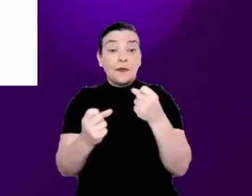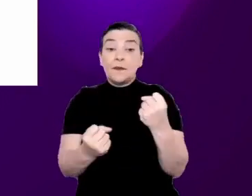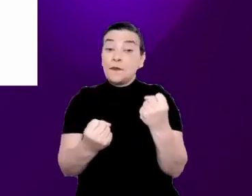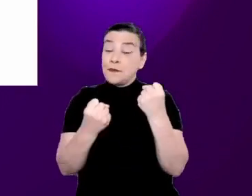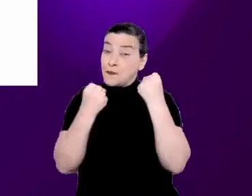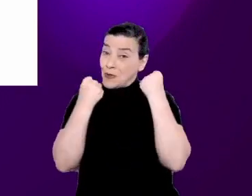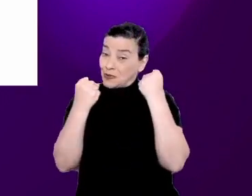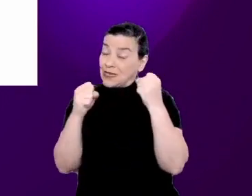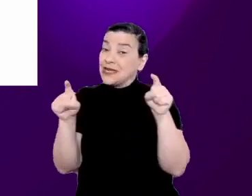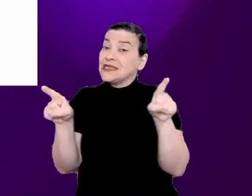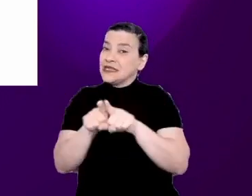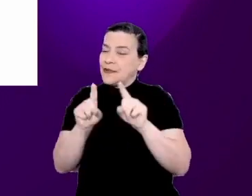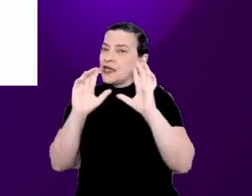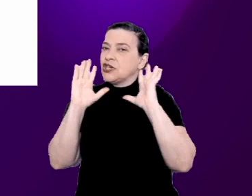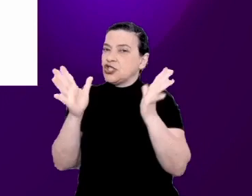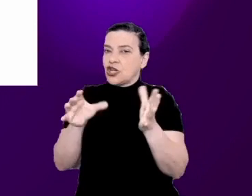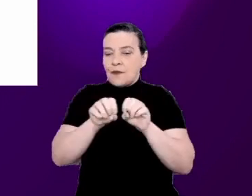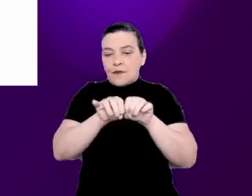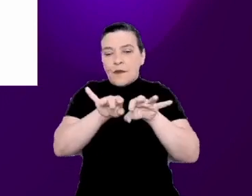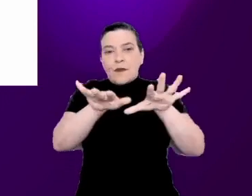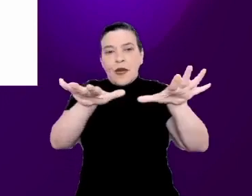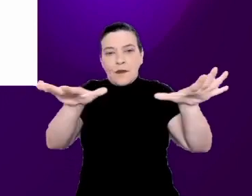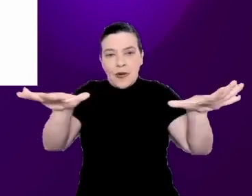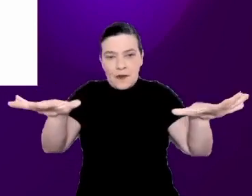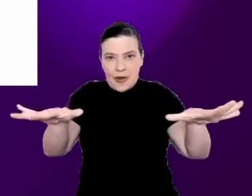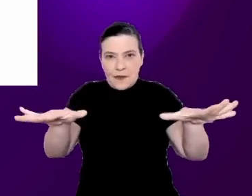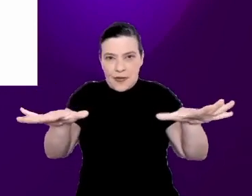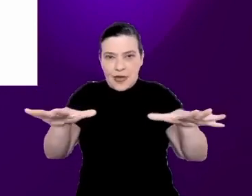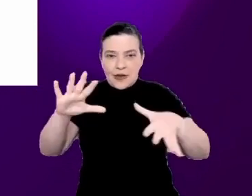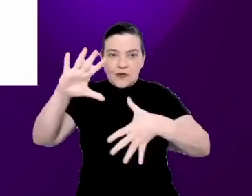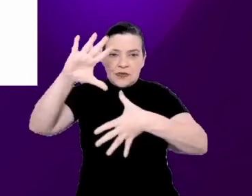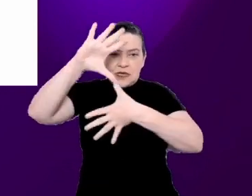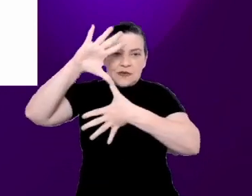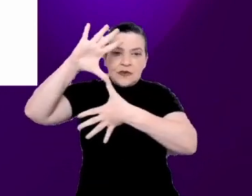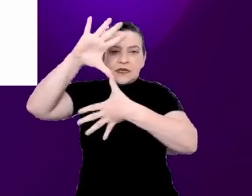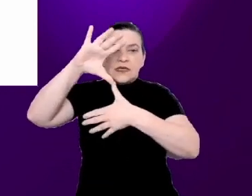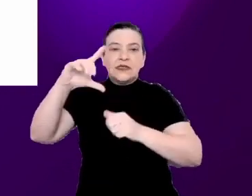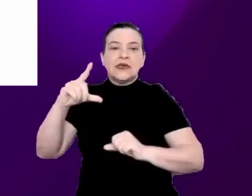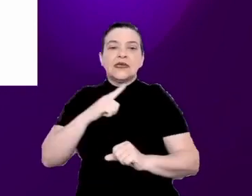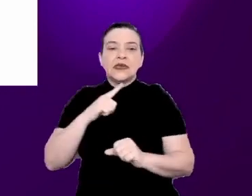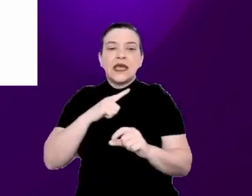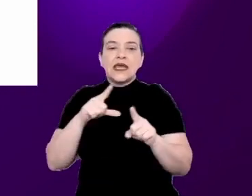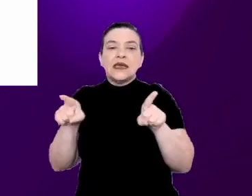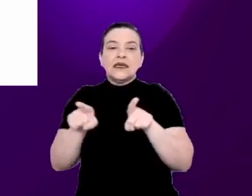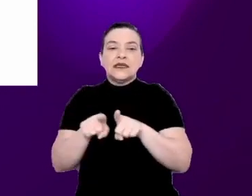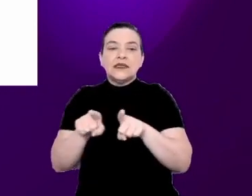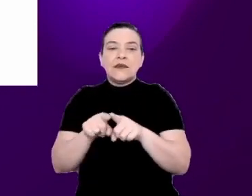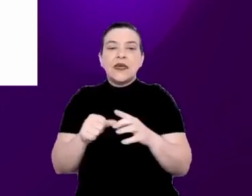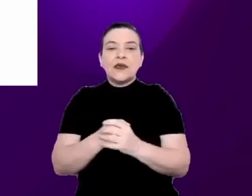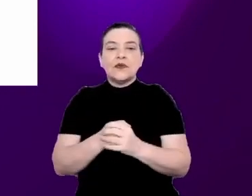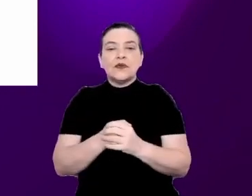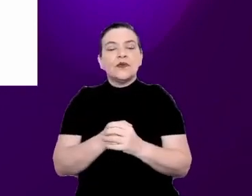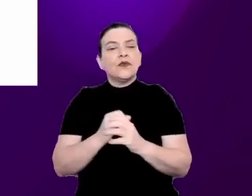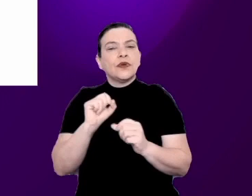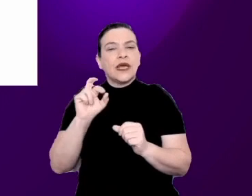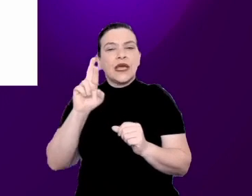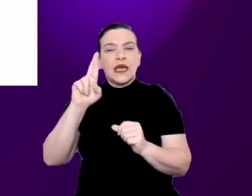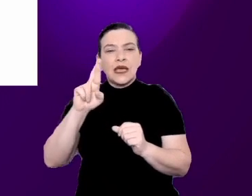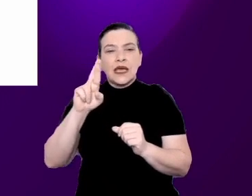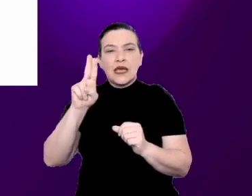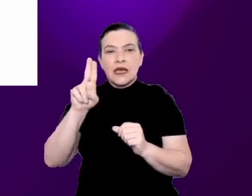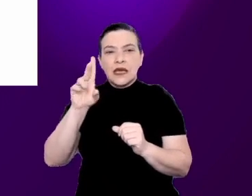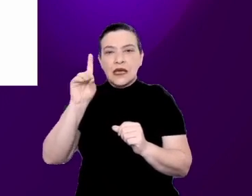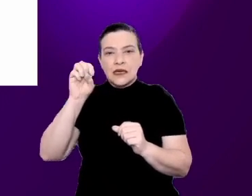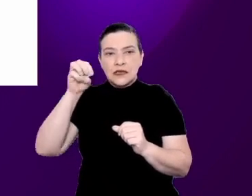muito sedimentada já no Américas, é o Huddle. A gente tem os Huddles de departamento, que eles servem justamente